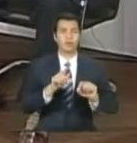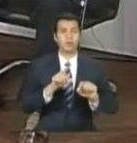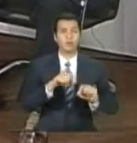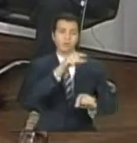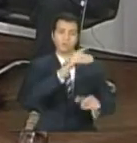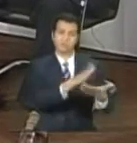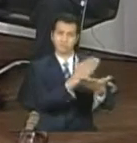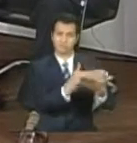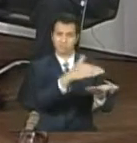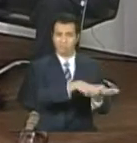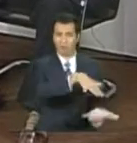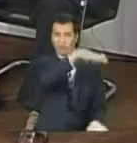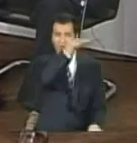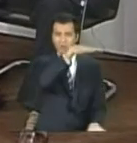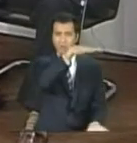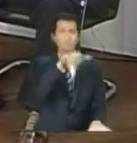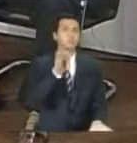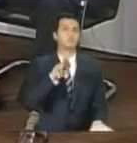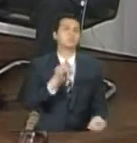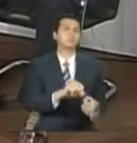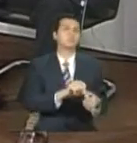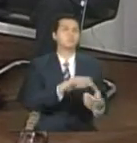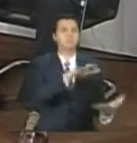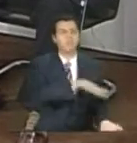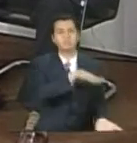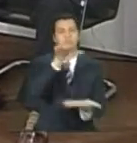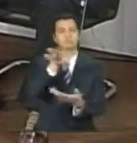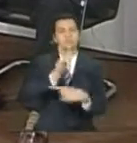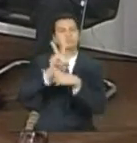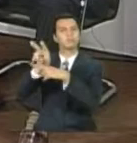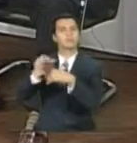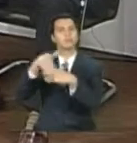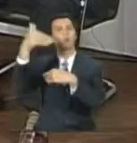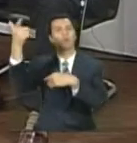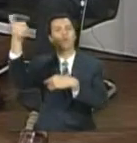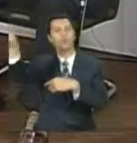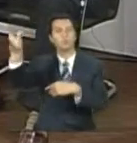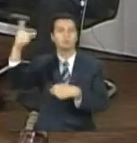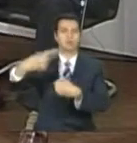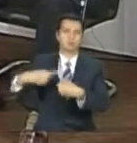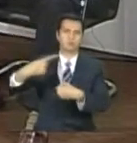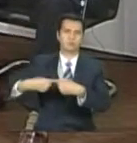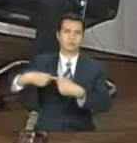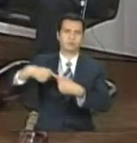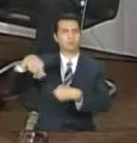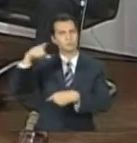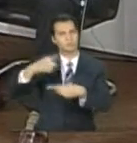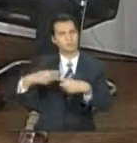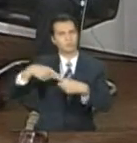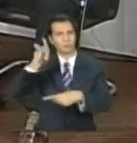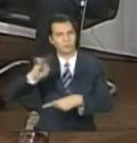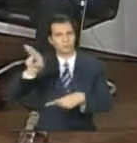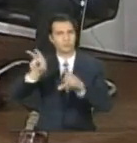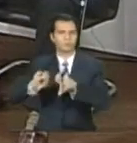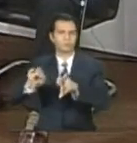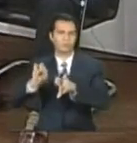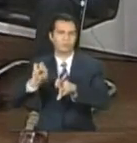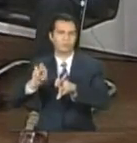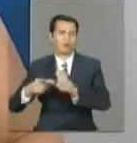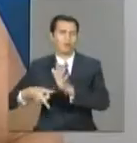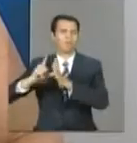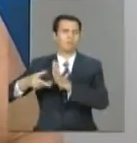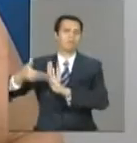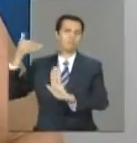não tenham migrado para a versão 7, que ainda estão utilizando a versão 605 do sistema de cadastramento. Bom, tem aqui uma pergunta